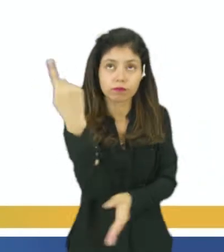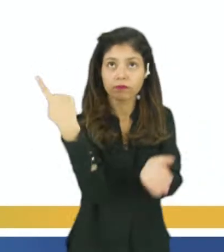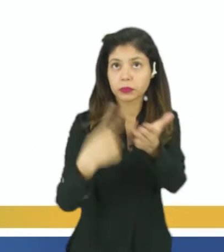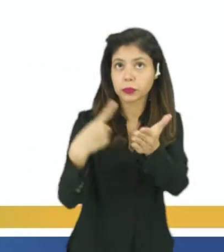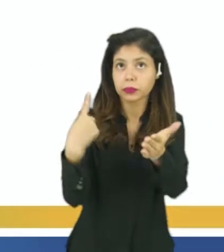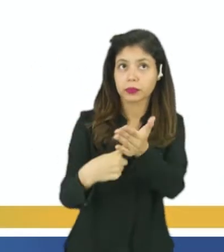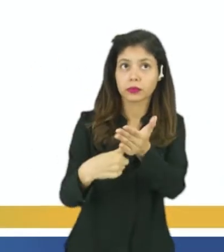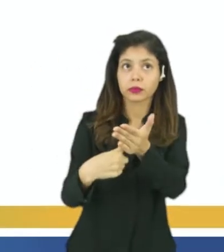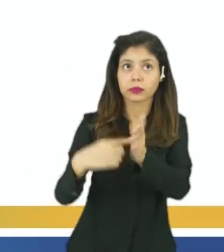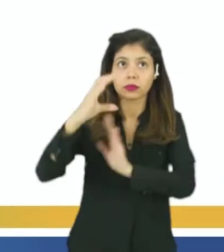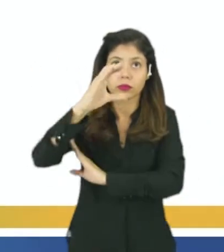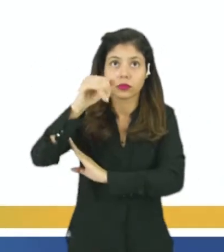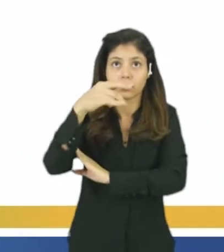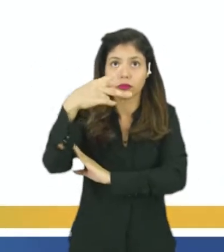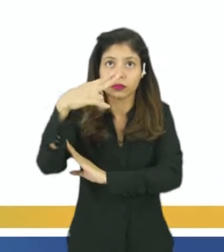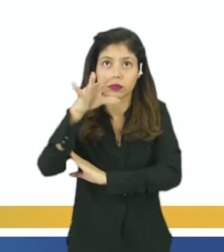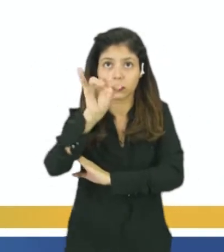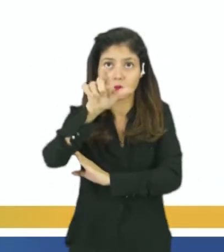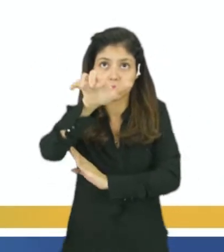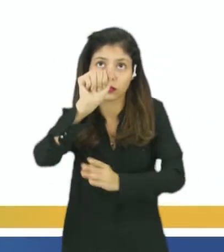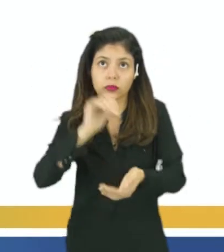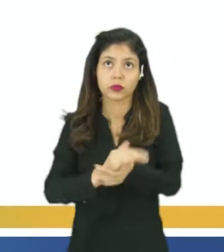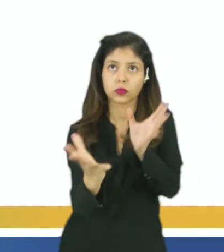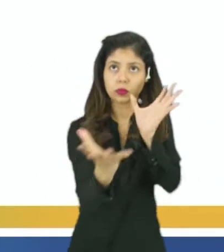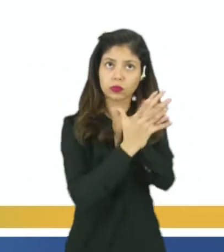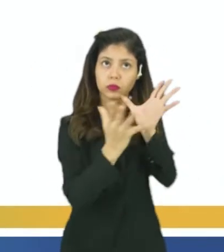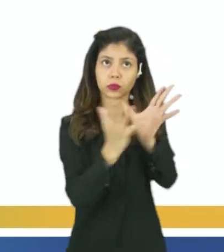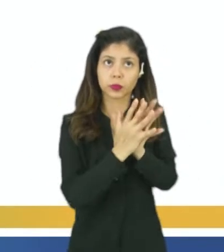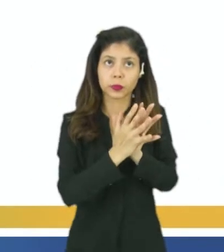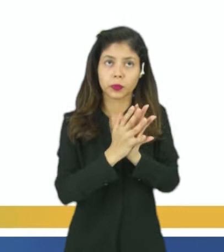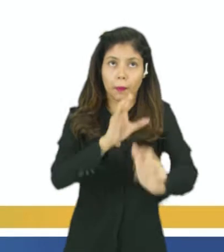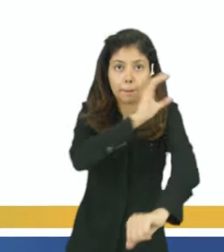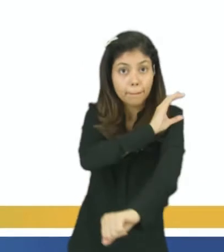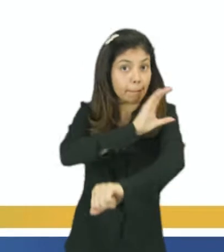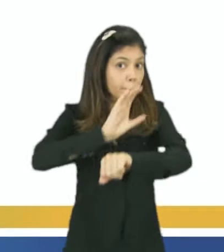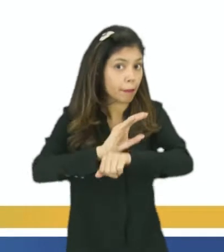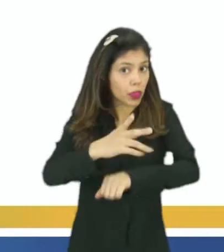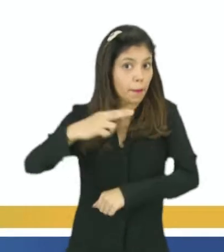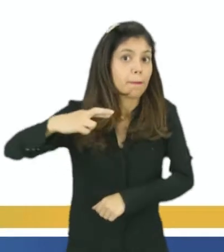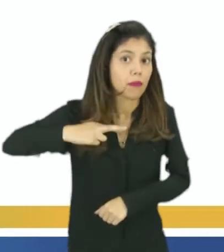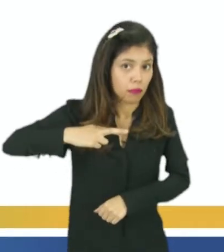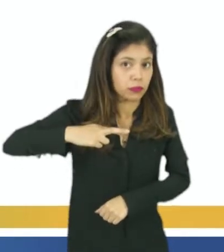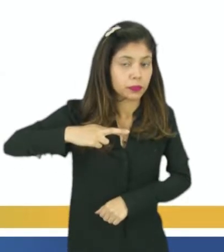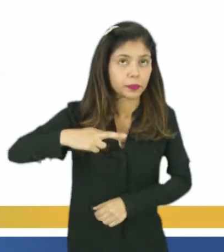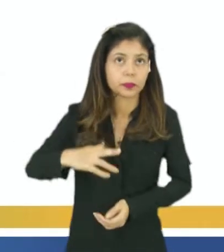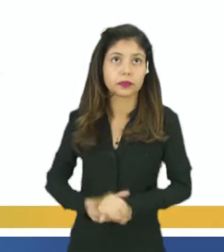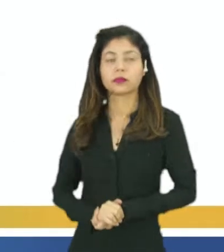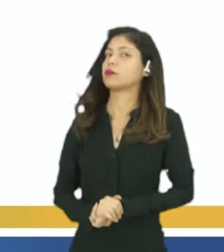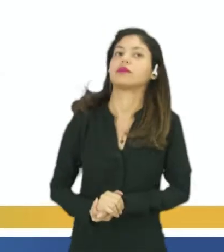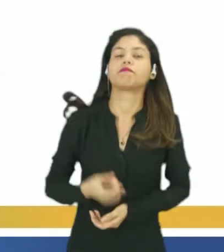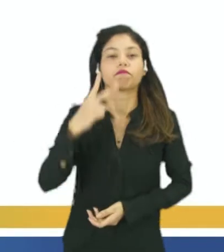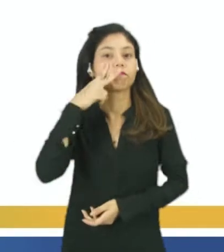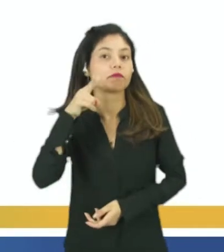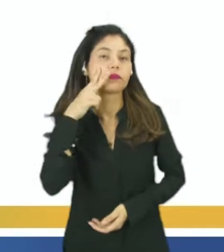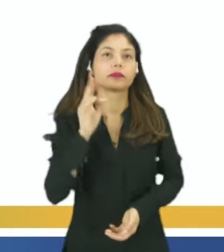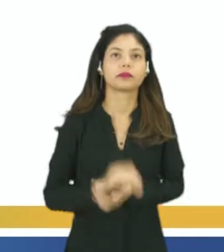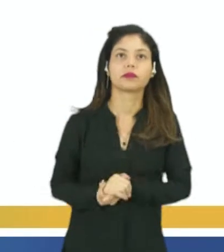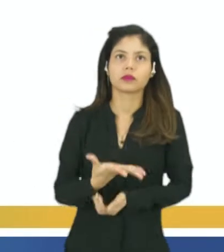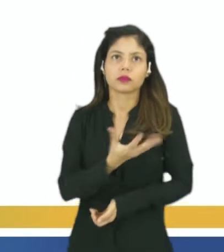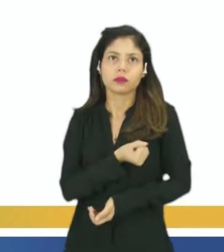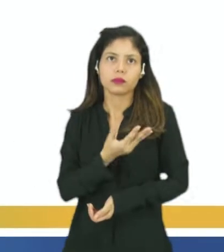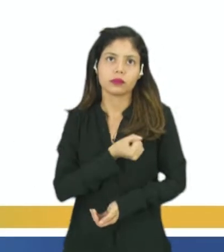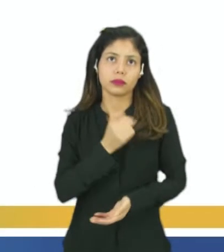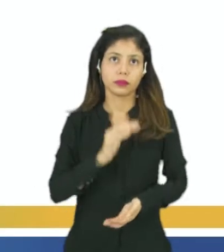de camponeses autônomos, formando grupos com costumes particulares. E aí a gente vai ver esses